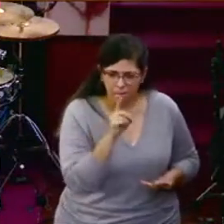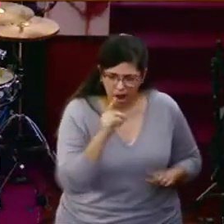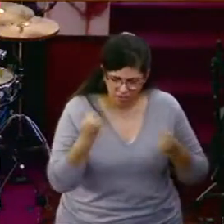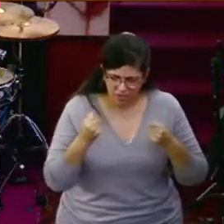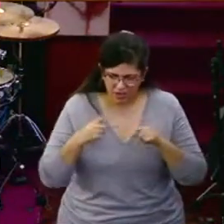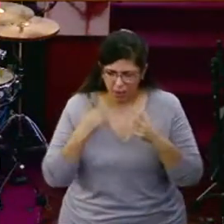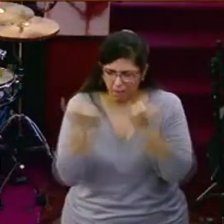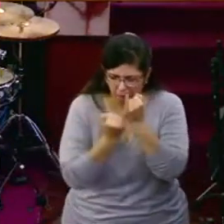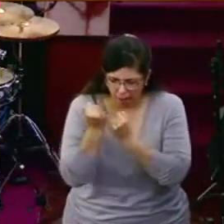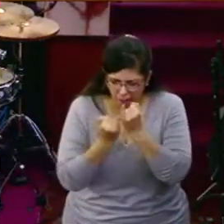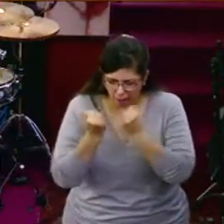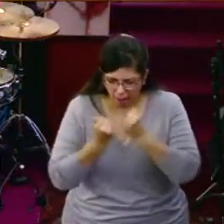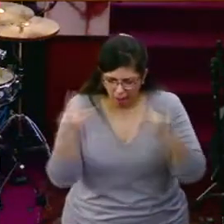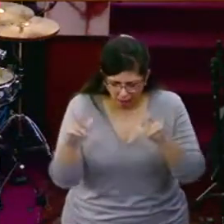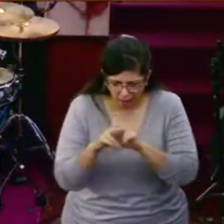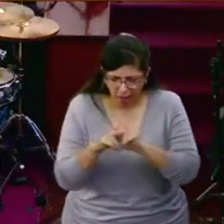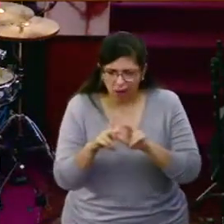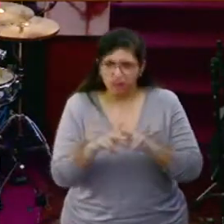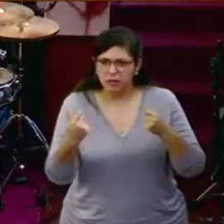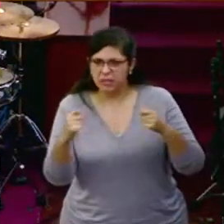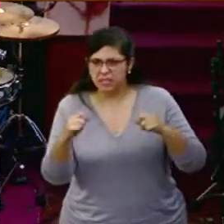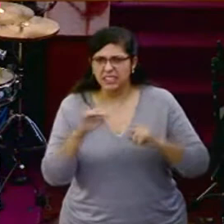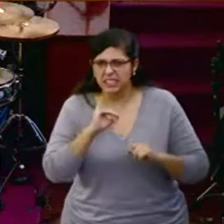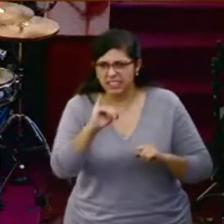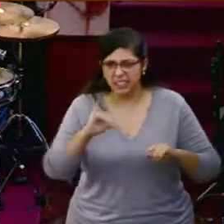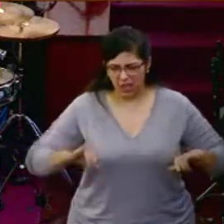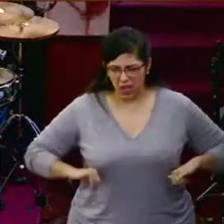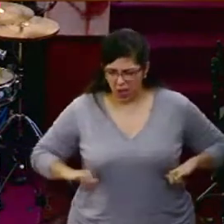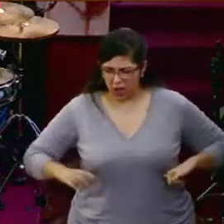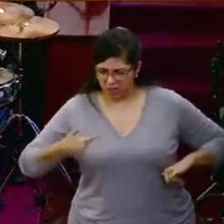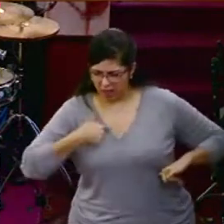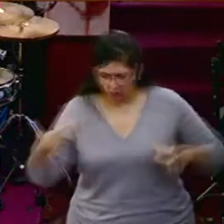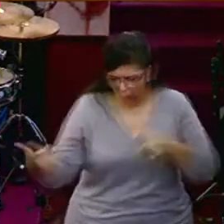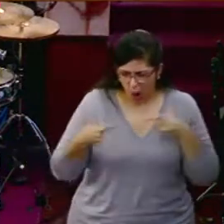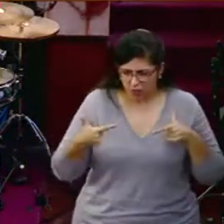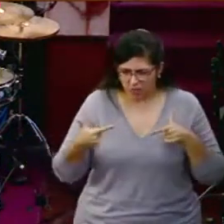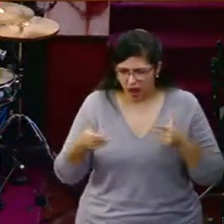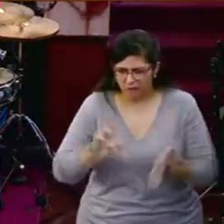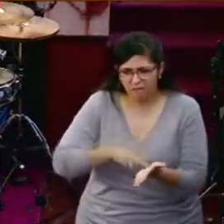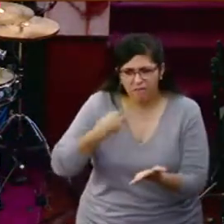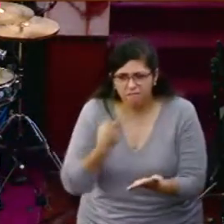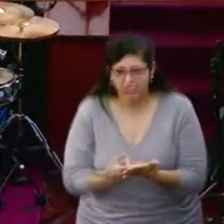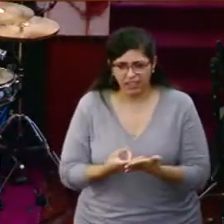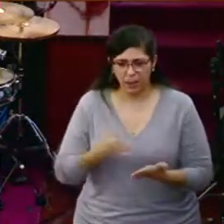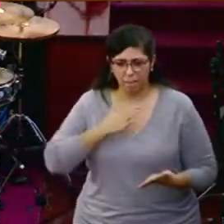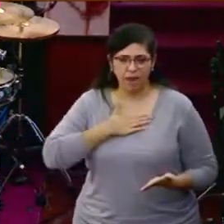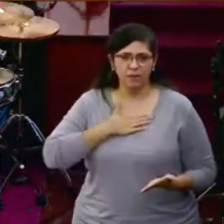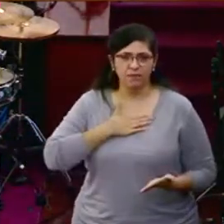opressões é tudo aquilo que eu sofri vi ninguém o meu sofrimento